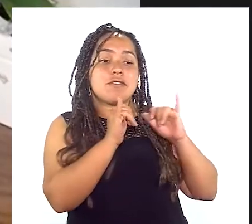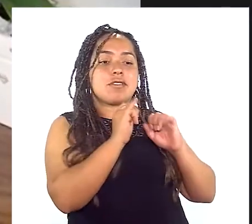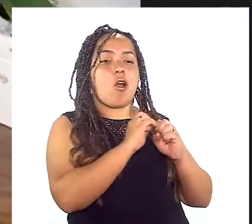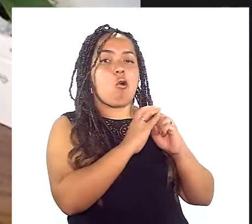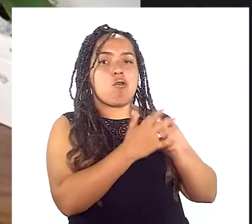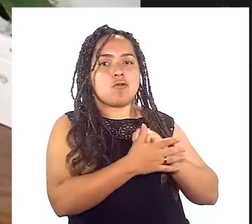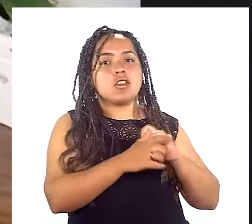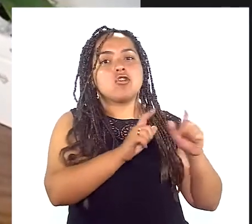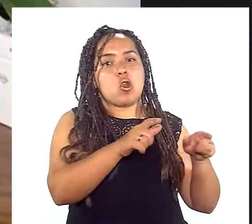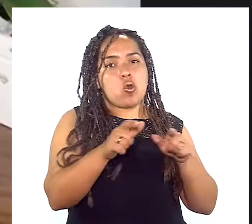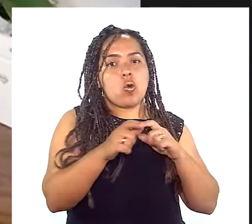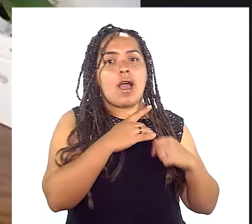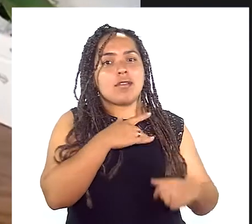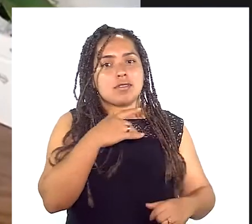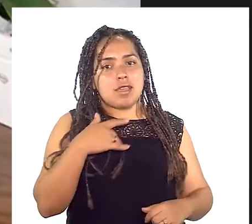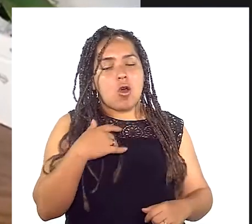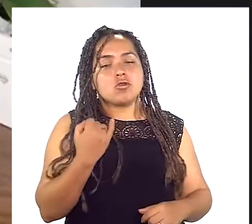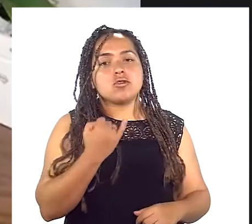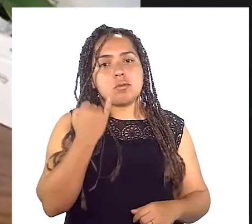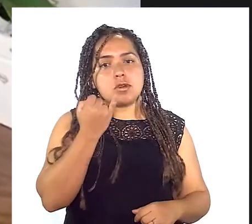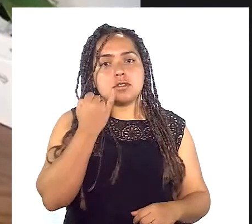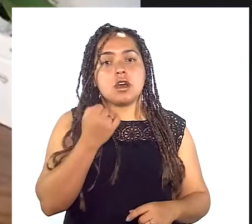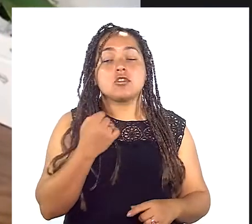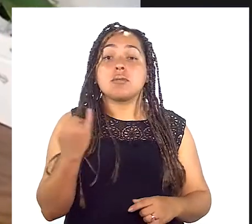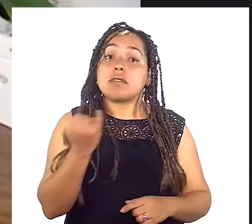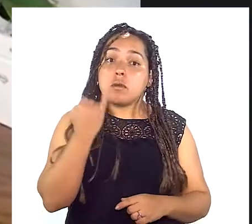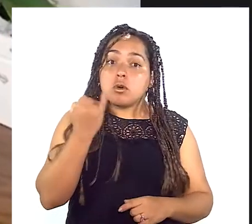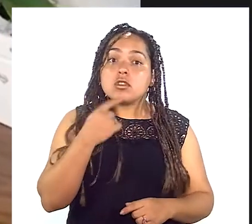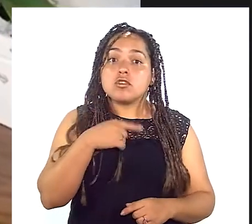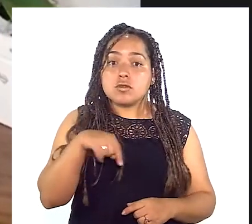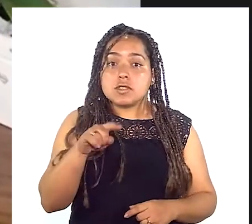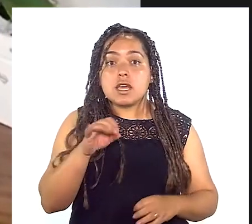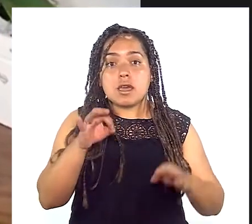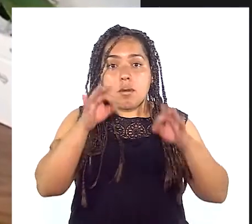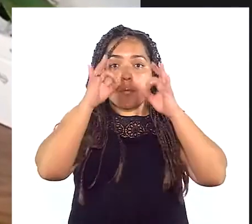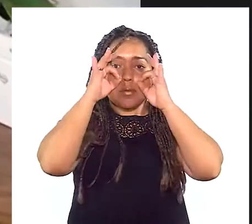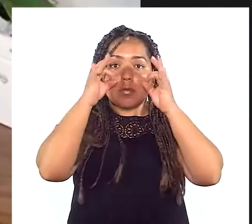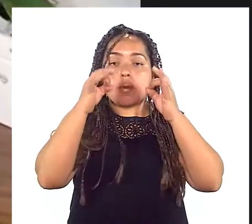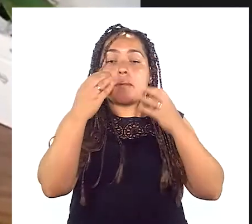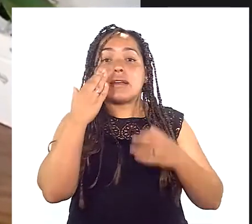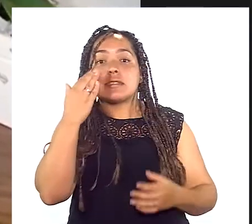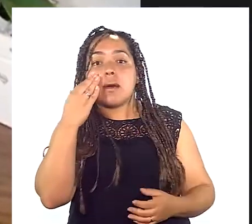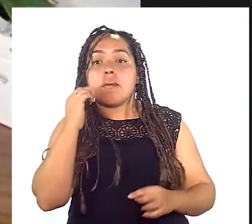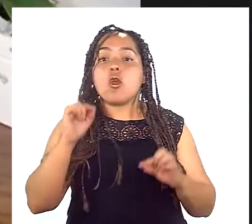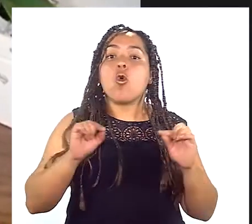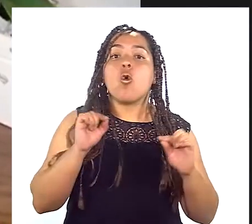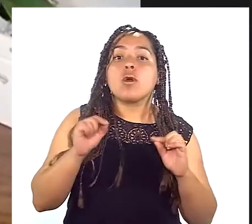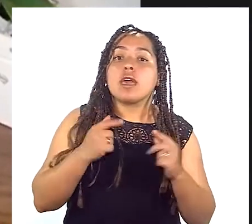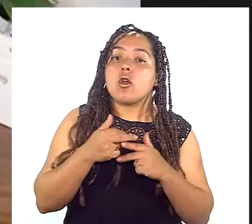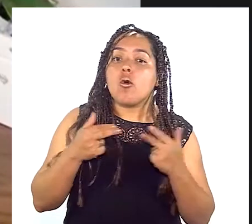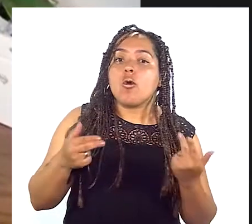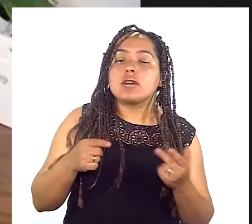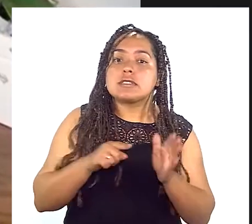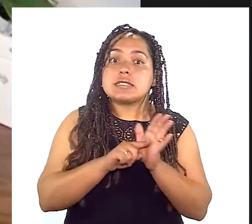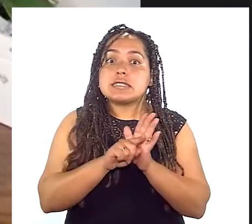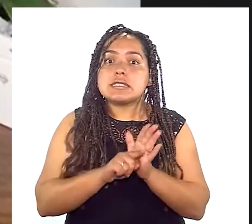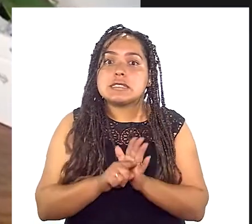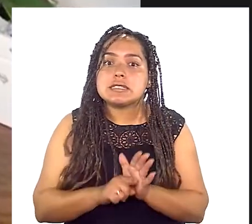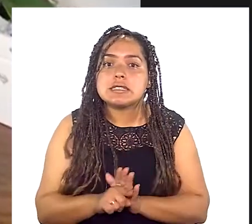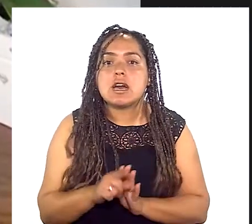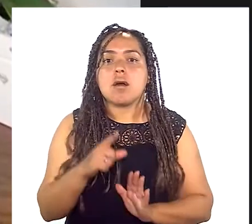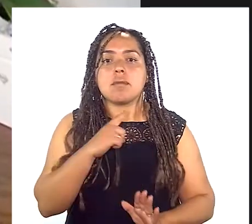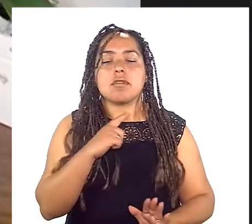é feito através da prevenção. Então, é importante você marcar uma consulta com o oftalmologista e com seu pediatra para ver as indicações de todos